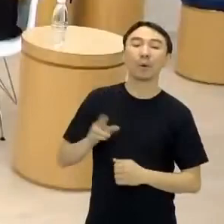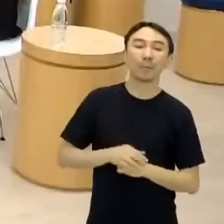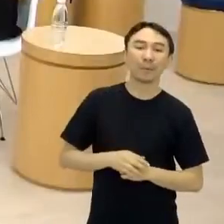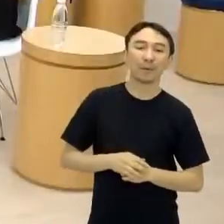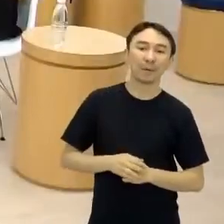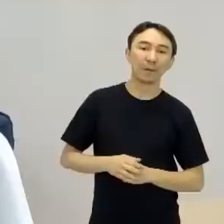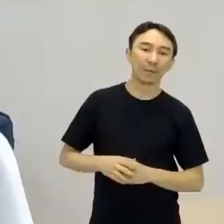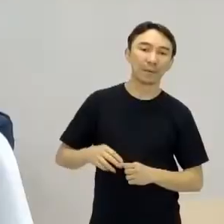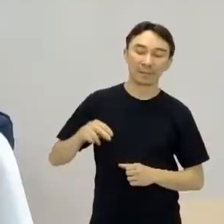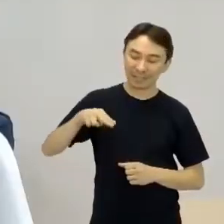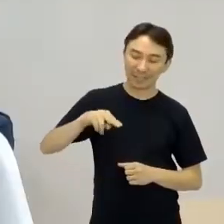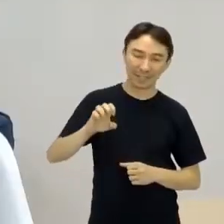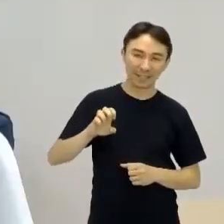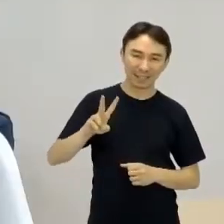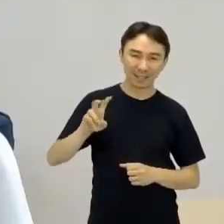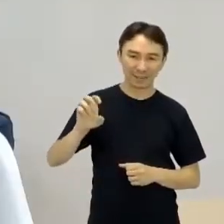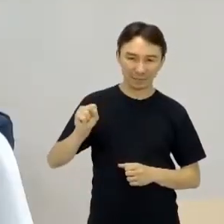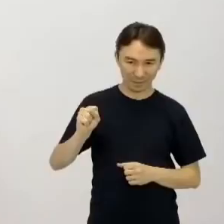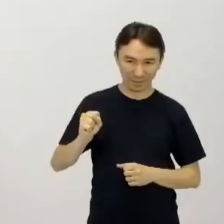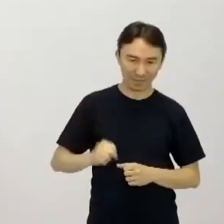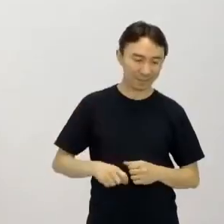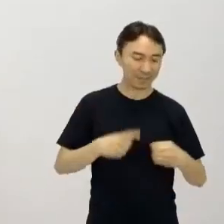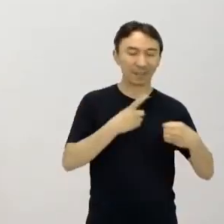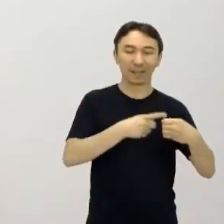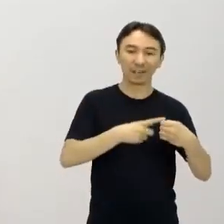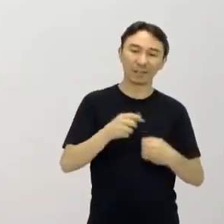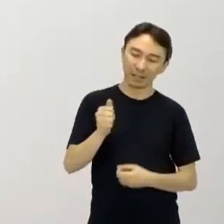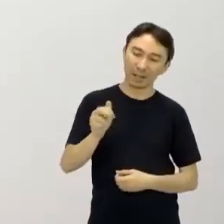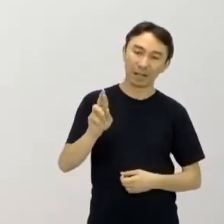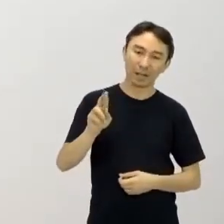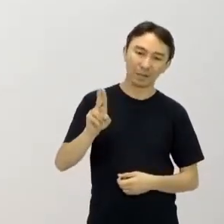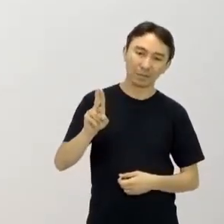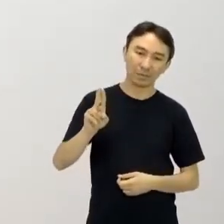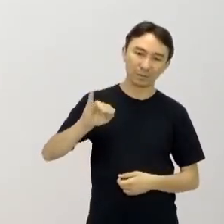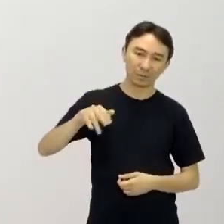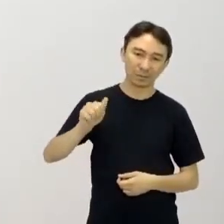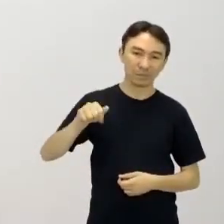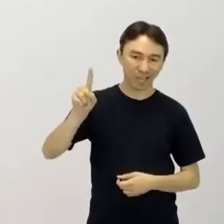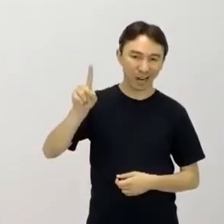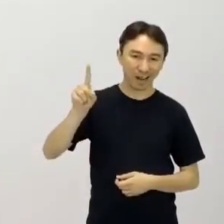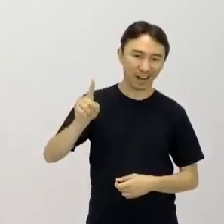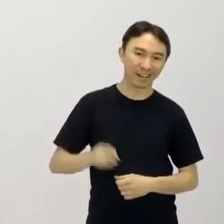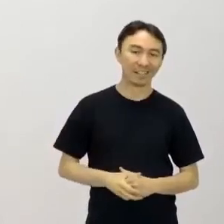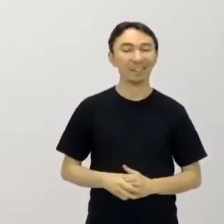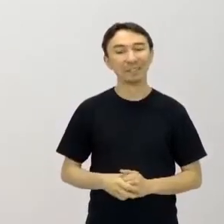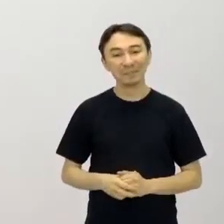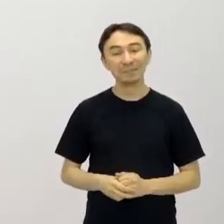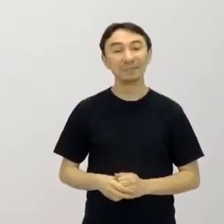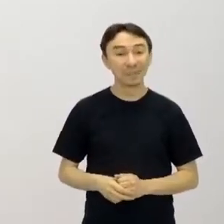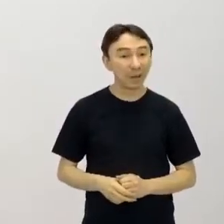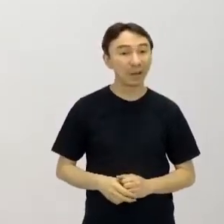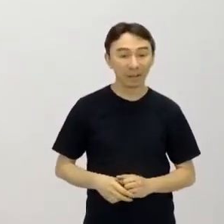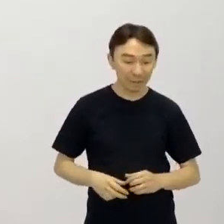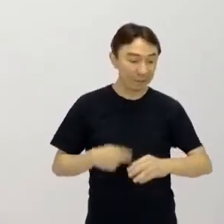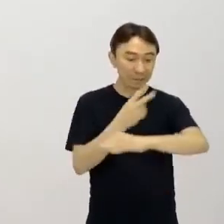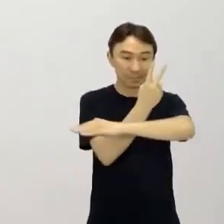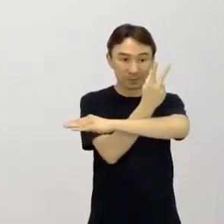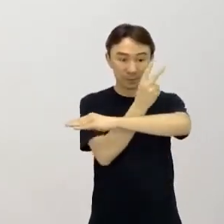Isabel Neves Bastos, de lá de Arujá. É isso aí, o pessoal de Arujá arrebentando aí. Então, olha só, 2/5